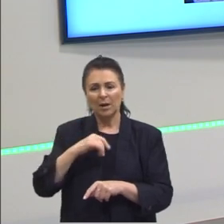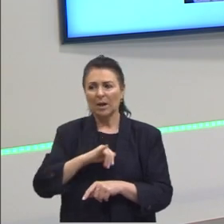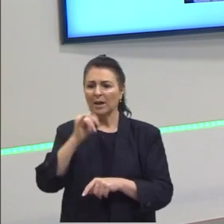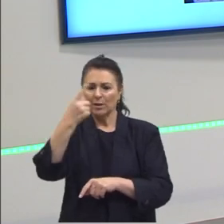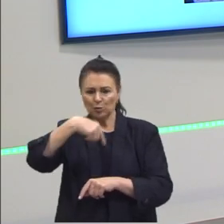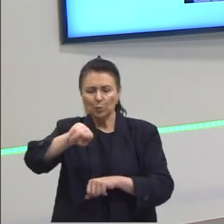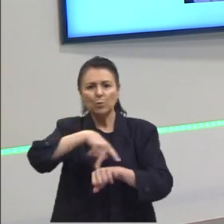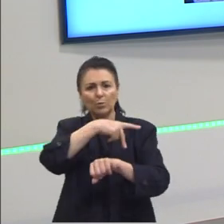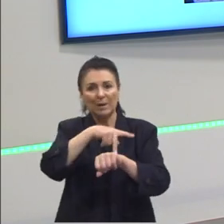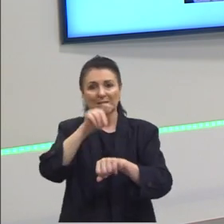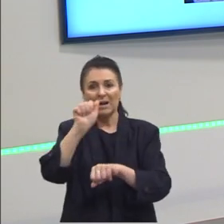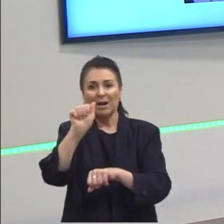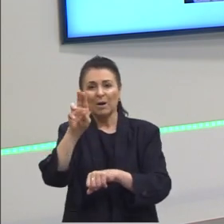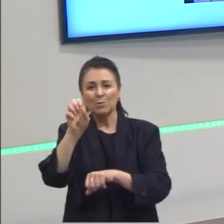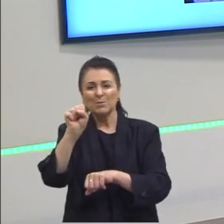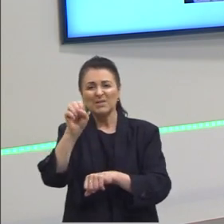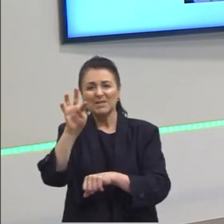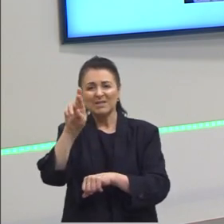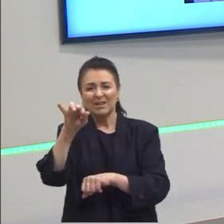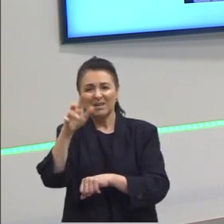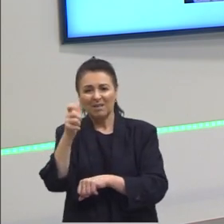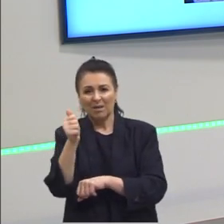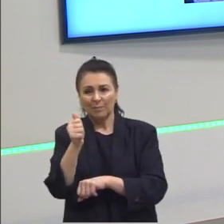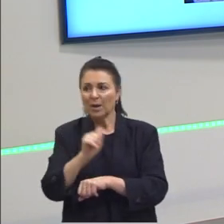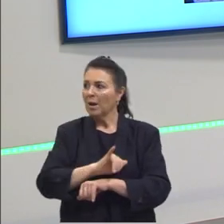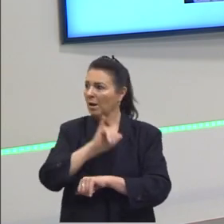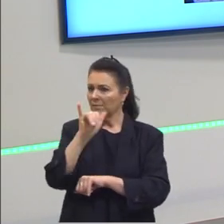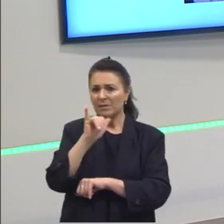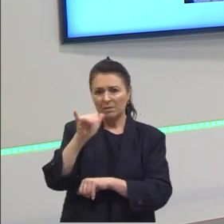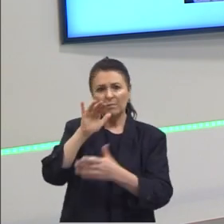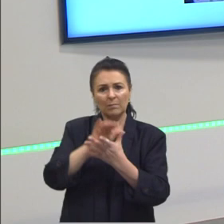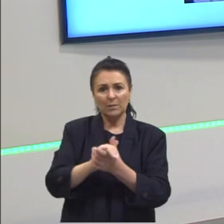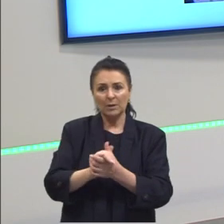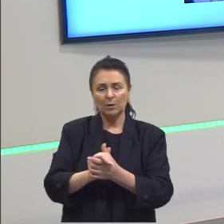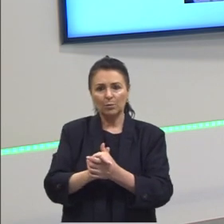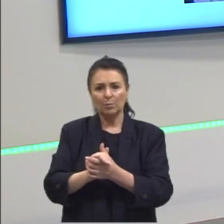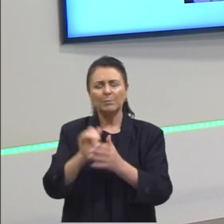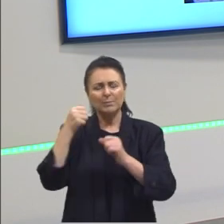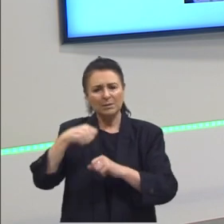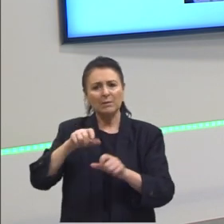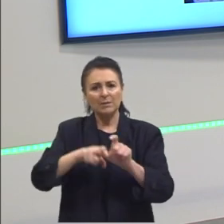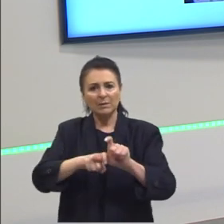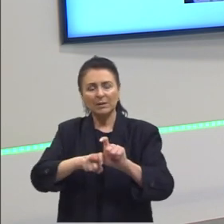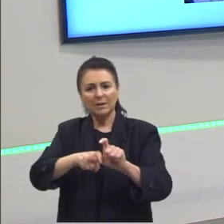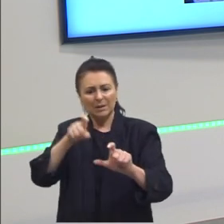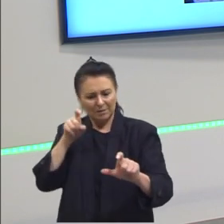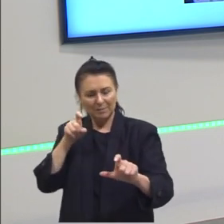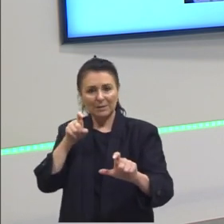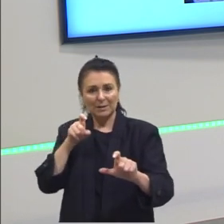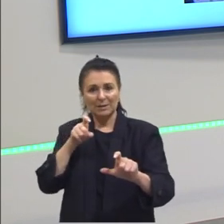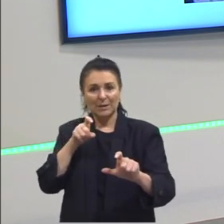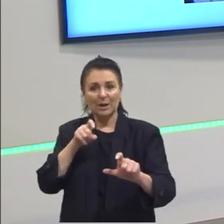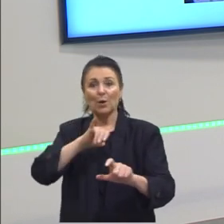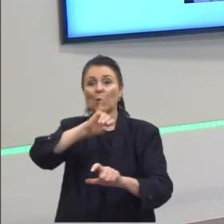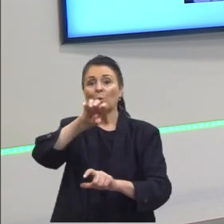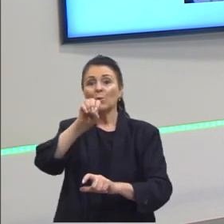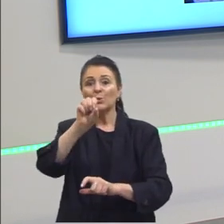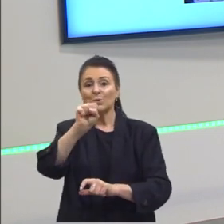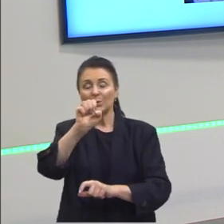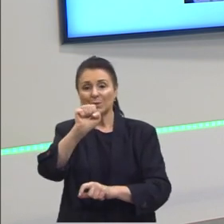Pedro vamos lá cara vamos fazer assim dependência aí esse disse que ela e José Bonifácio então tiveram um papel muito importante de